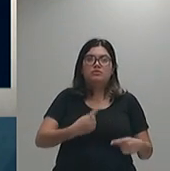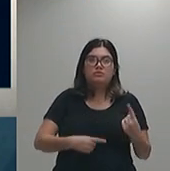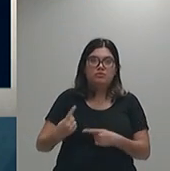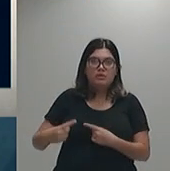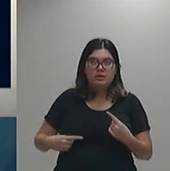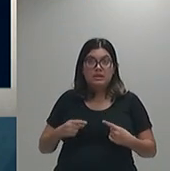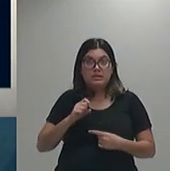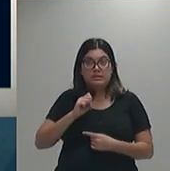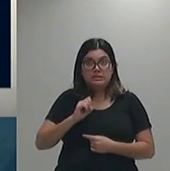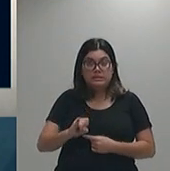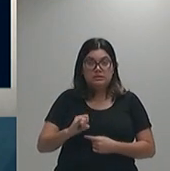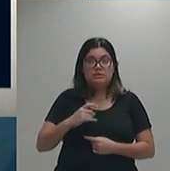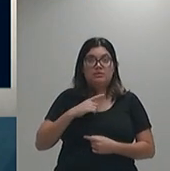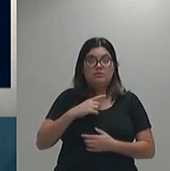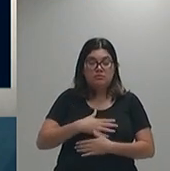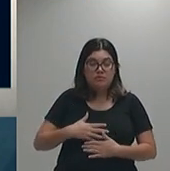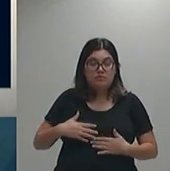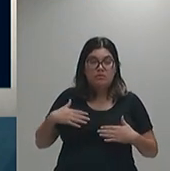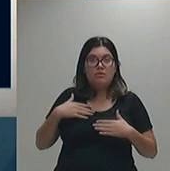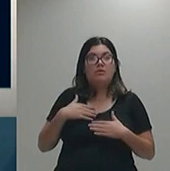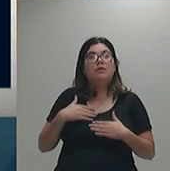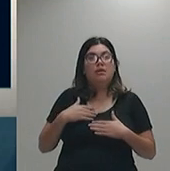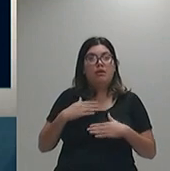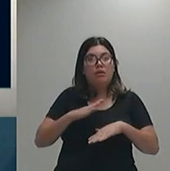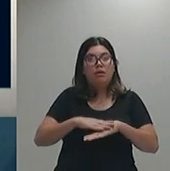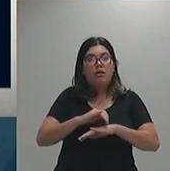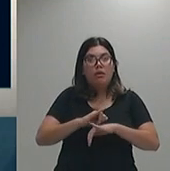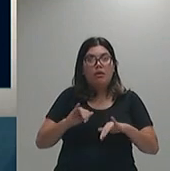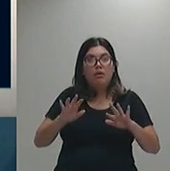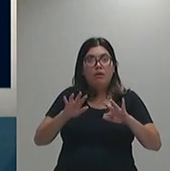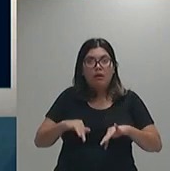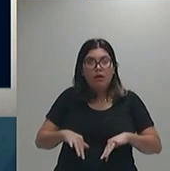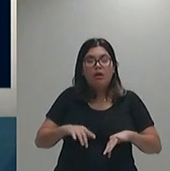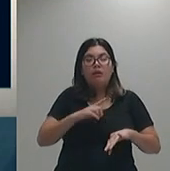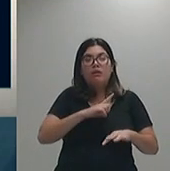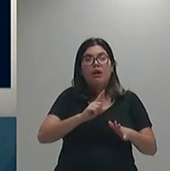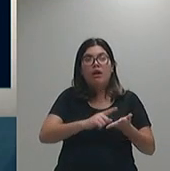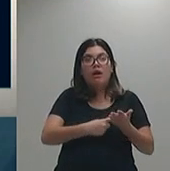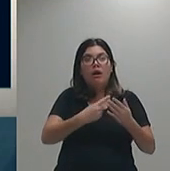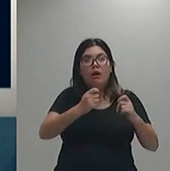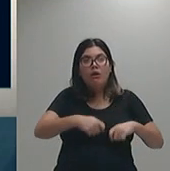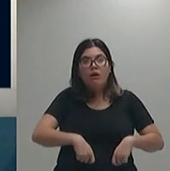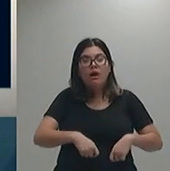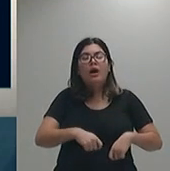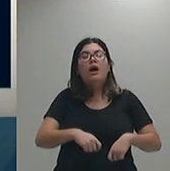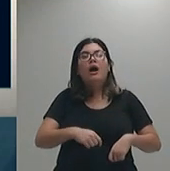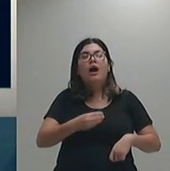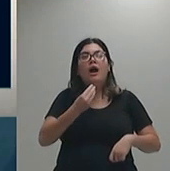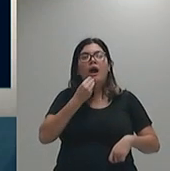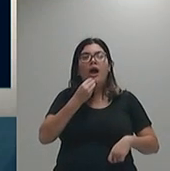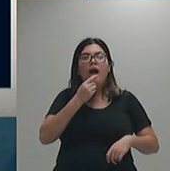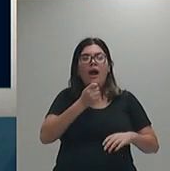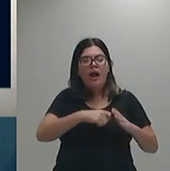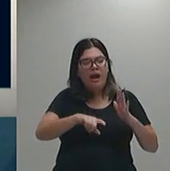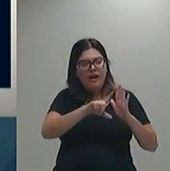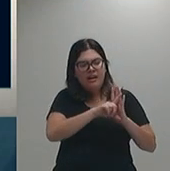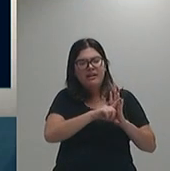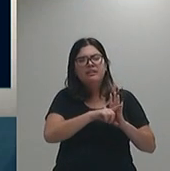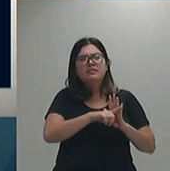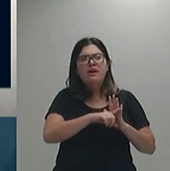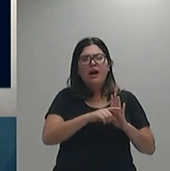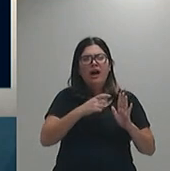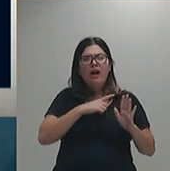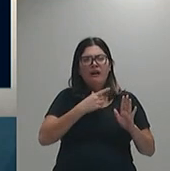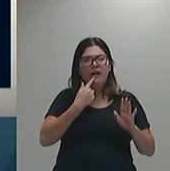a sensação é porque para ser sala de tecido competente tem tecido legitimado aí eu vou chegar lá